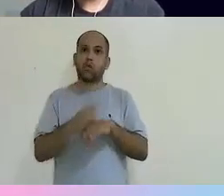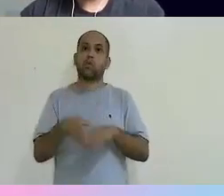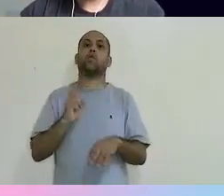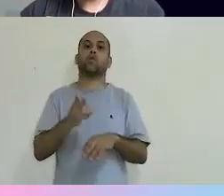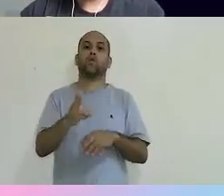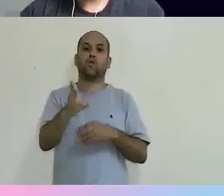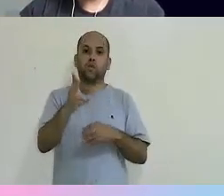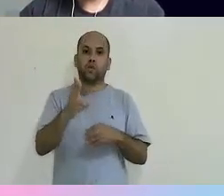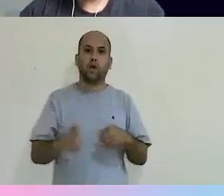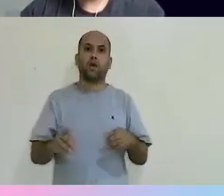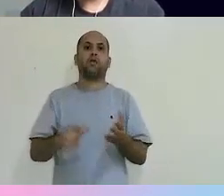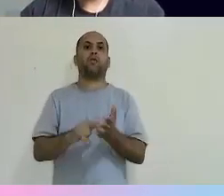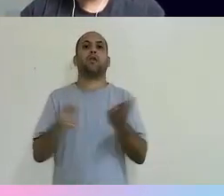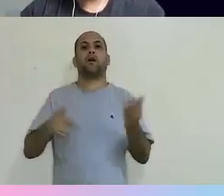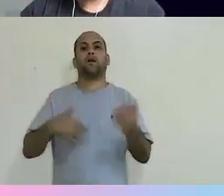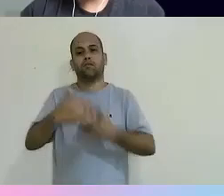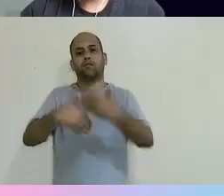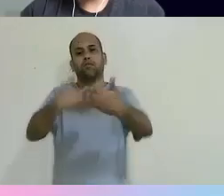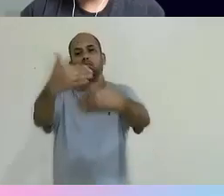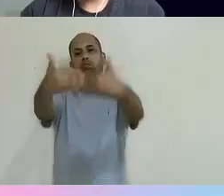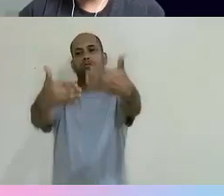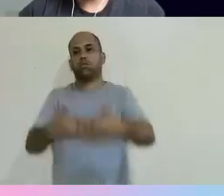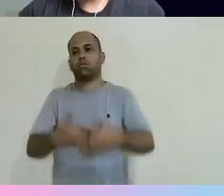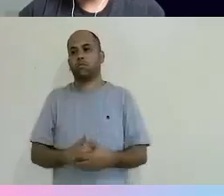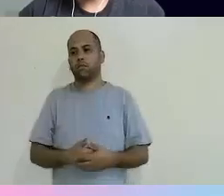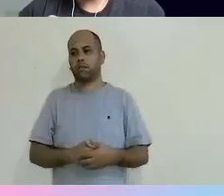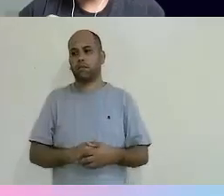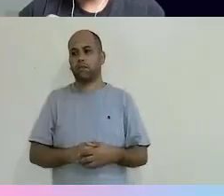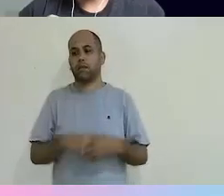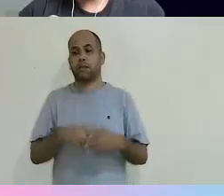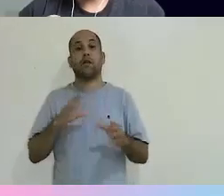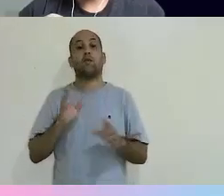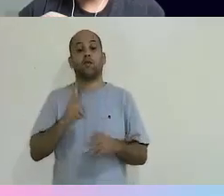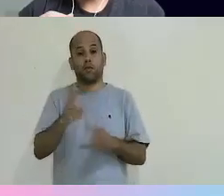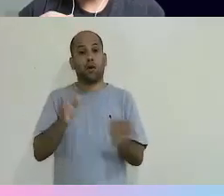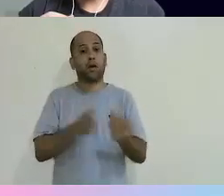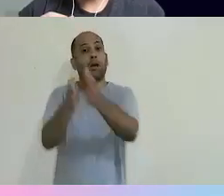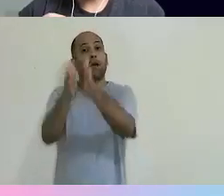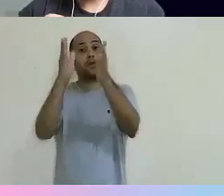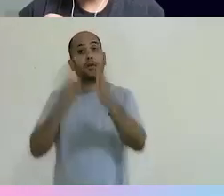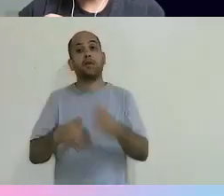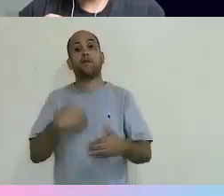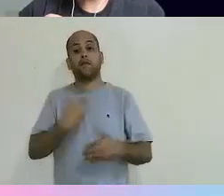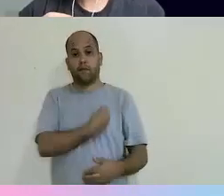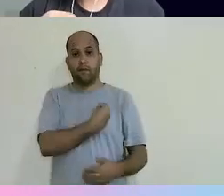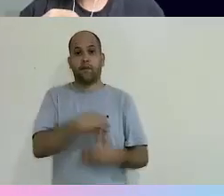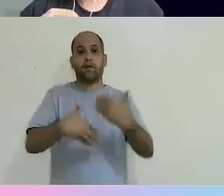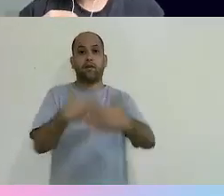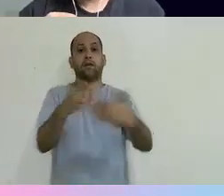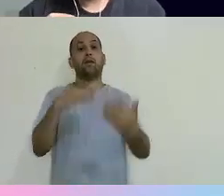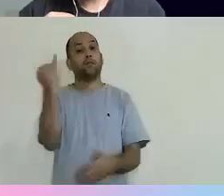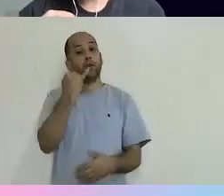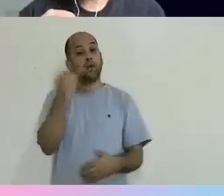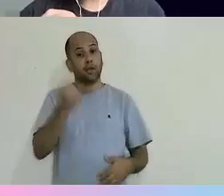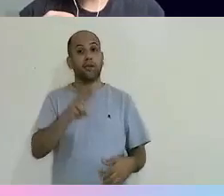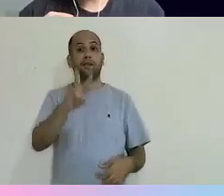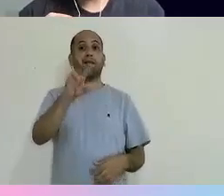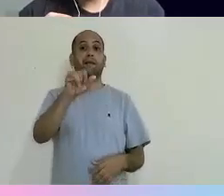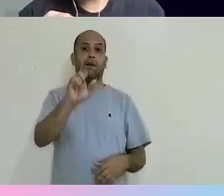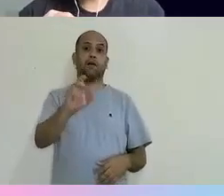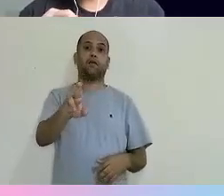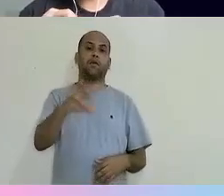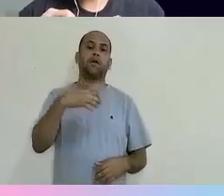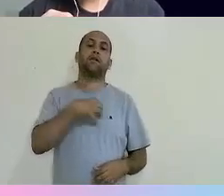ser o resto da vida, né? E aí é super importante a gente entender quais são os nossos valores, o que faz sentido para a